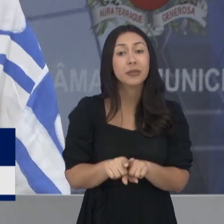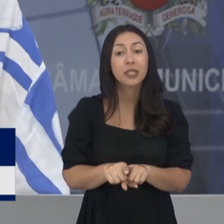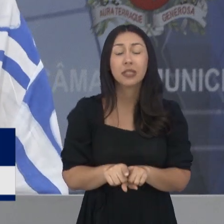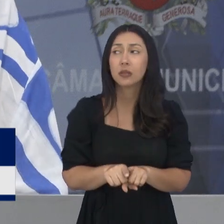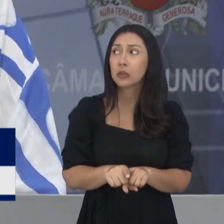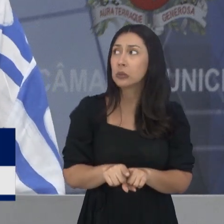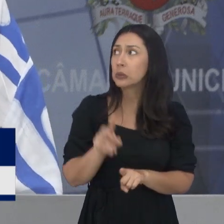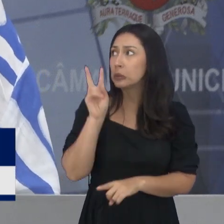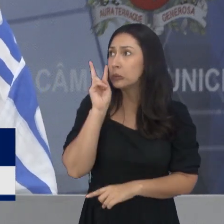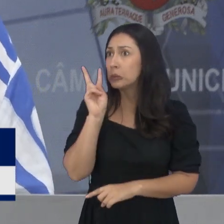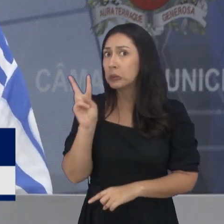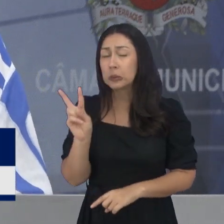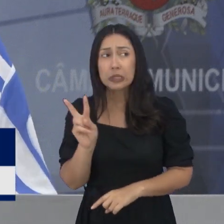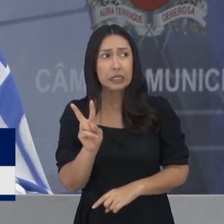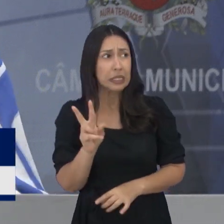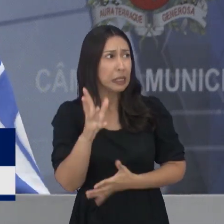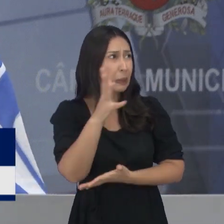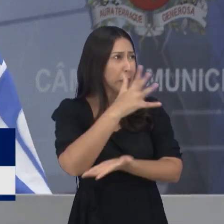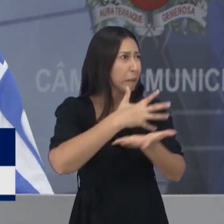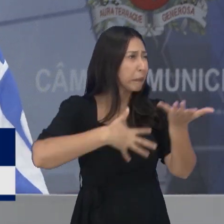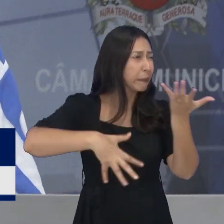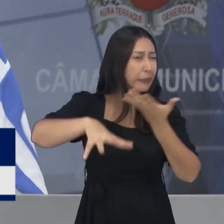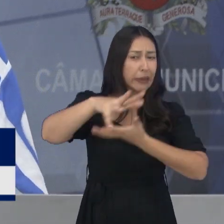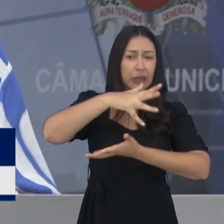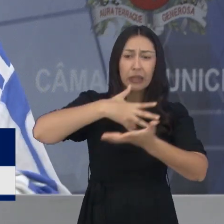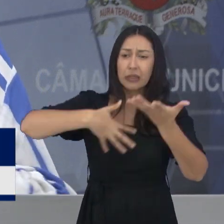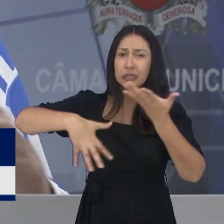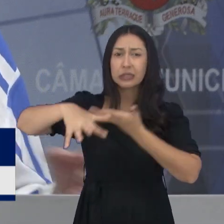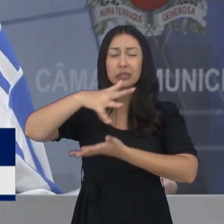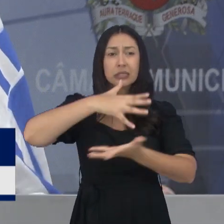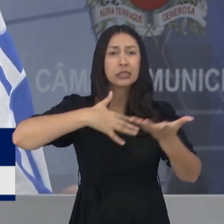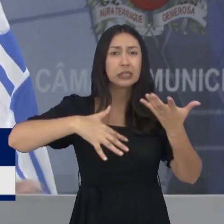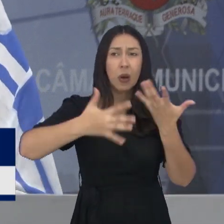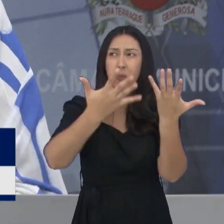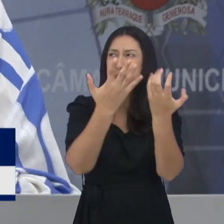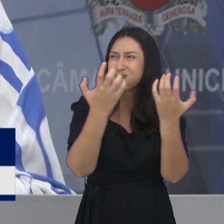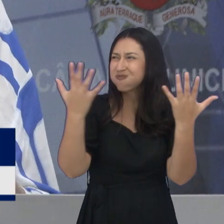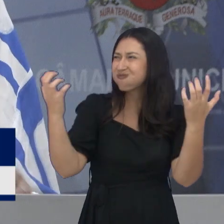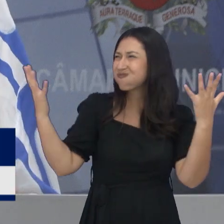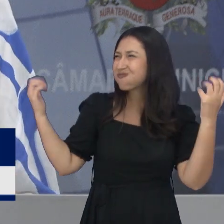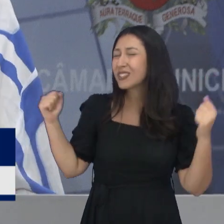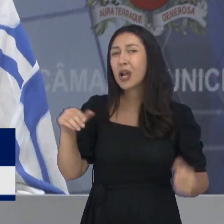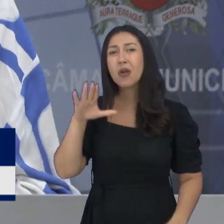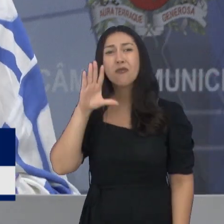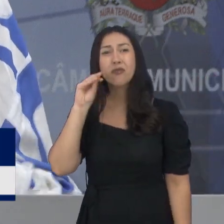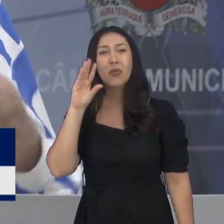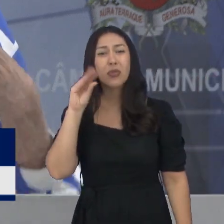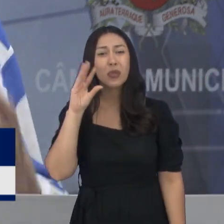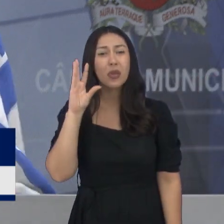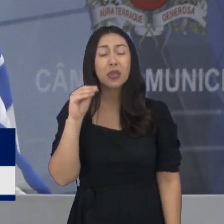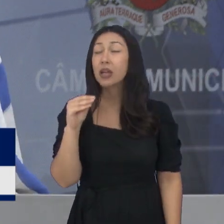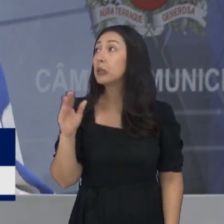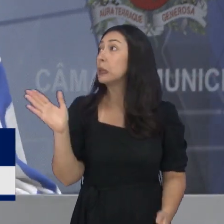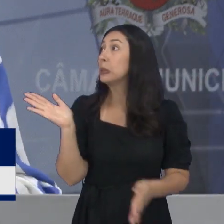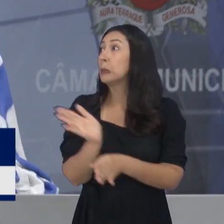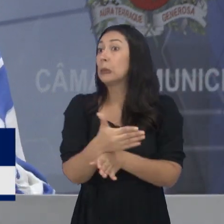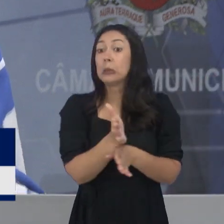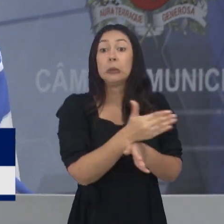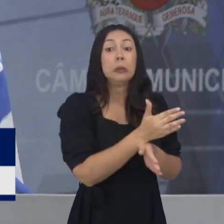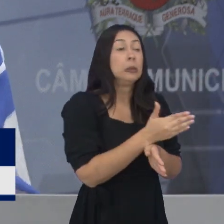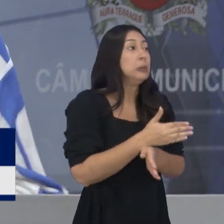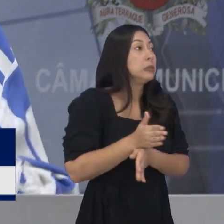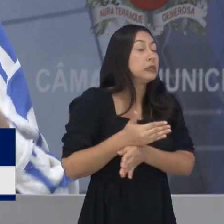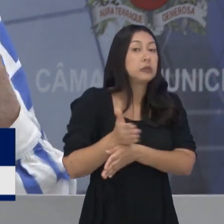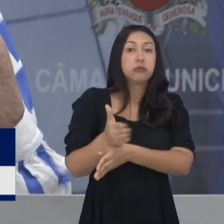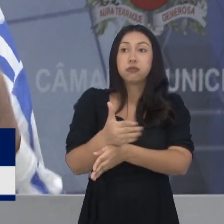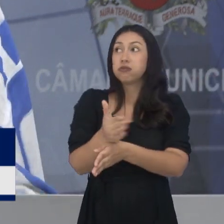sentia que tinha uma desorganização. Muita gente, muito funcionário, atordoados de tanta